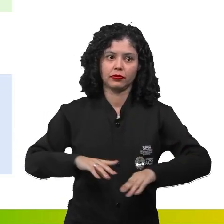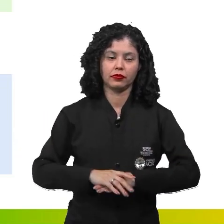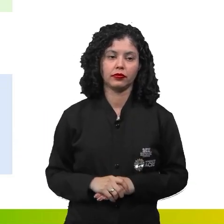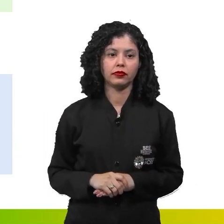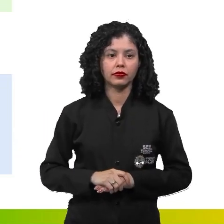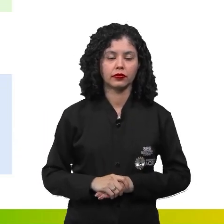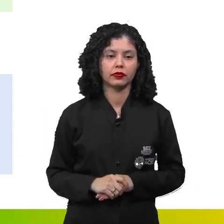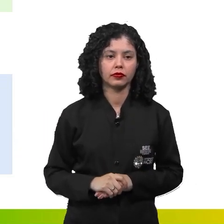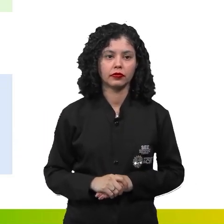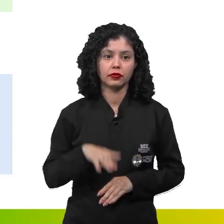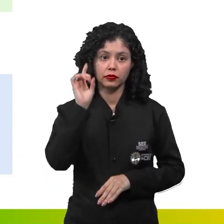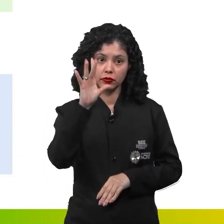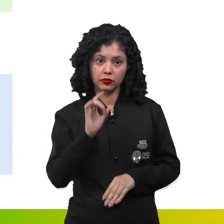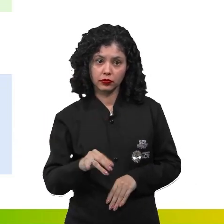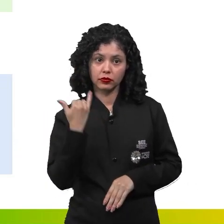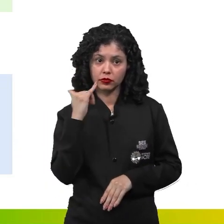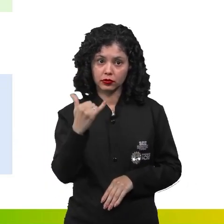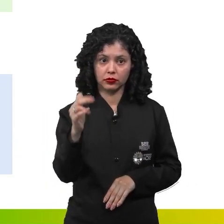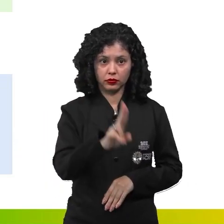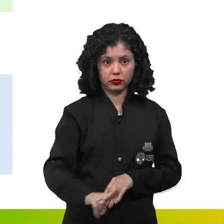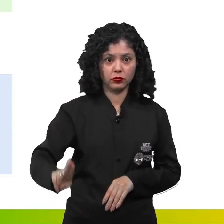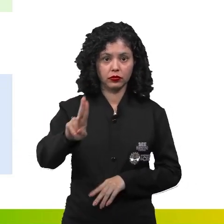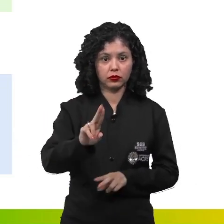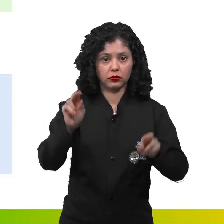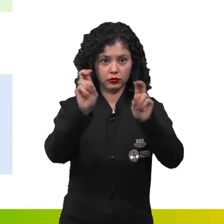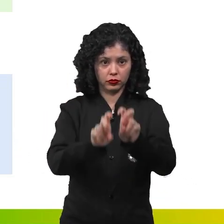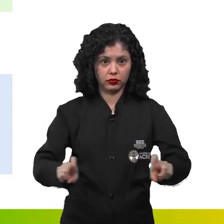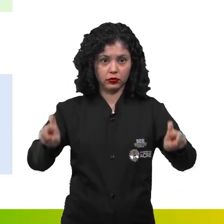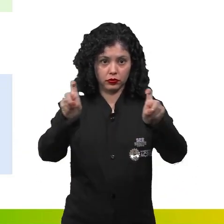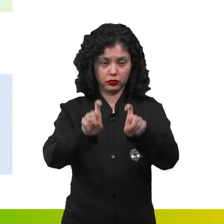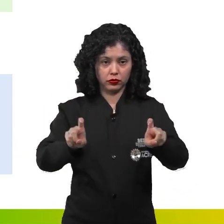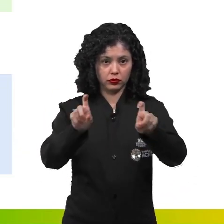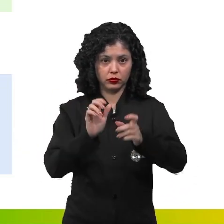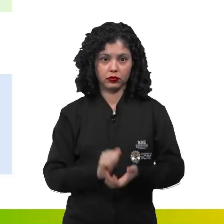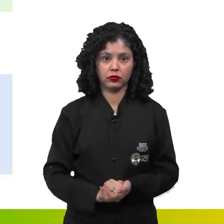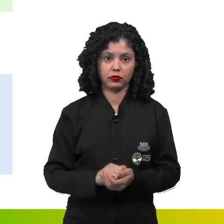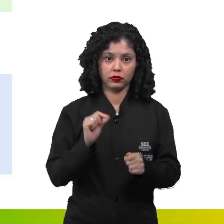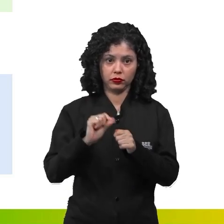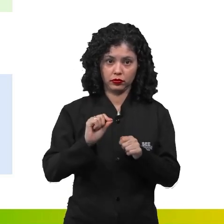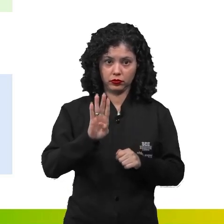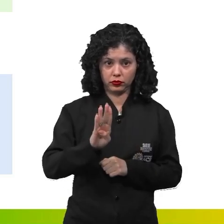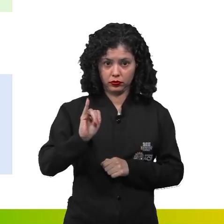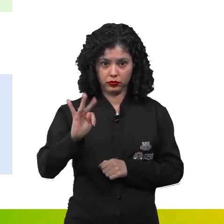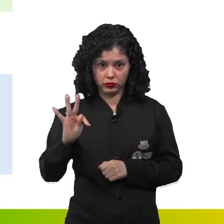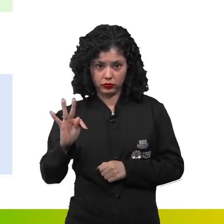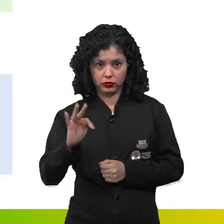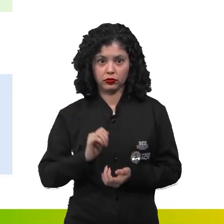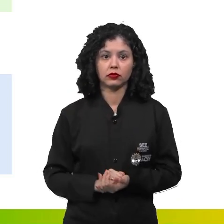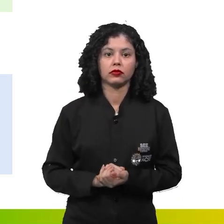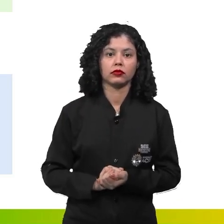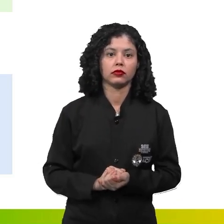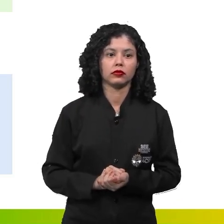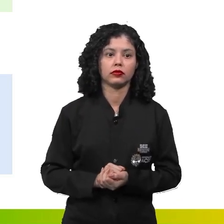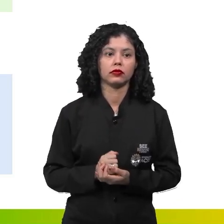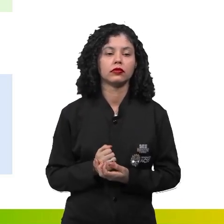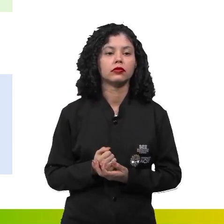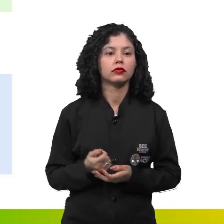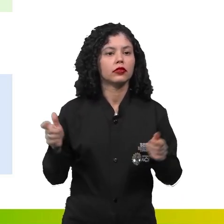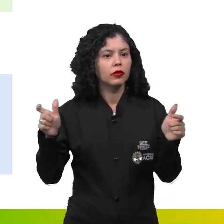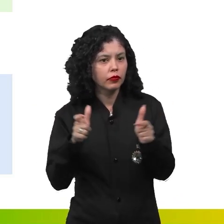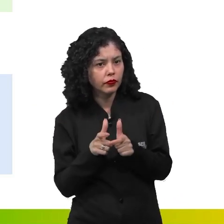seria diferente. Cada impulso elétrico utilizado pelo computador forma um bit binary